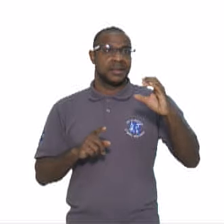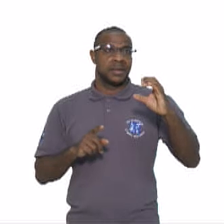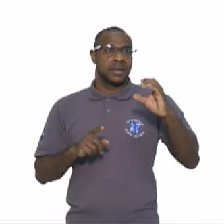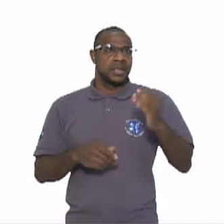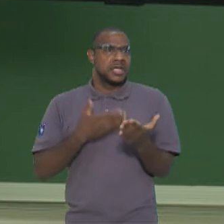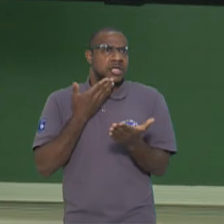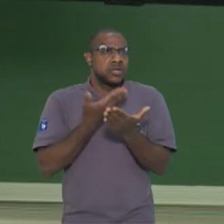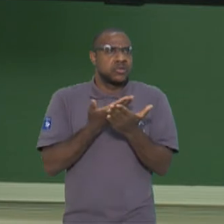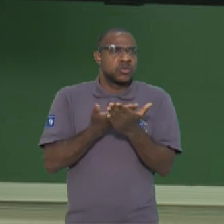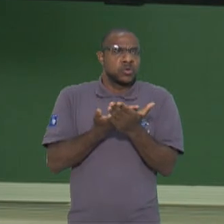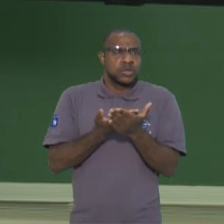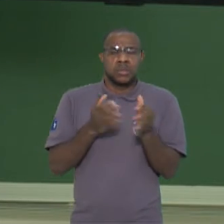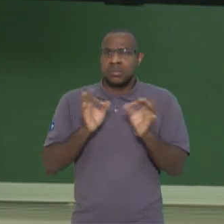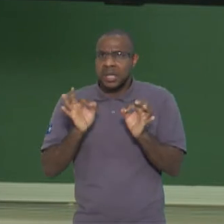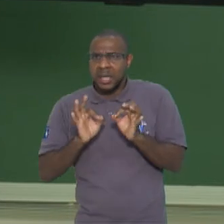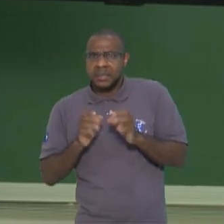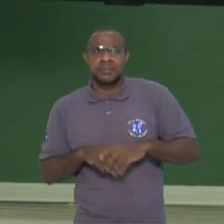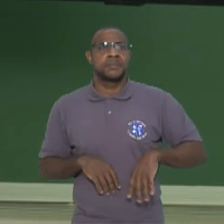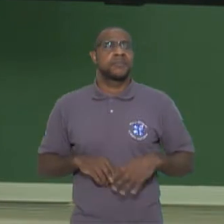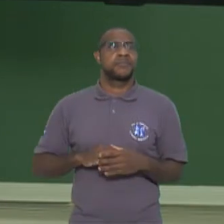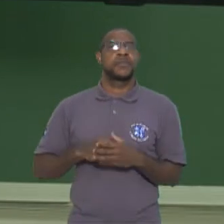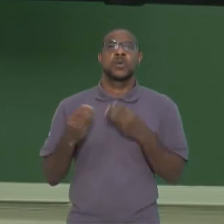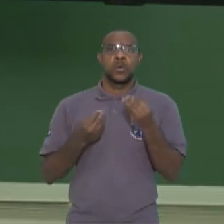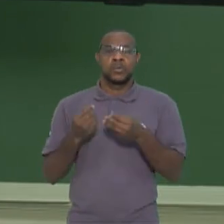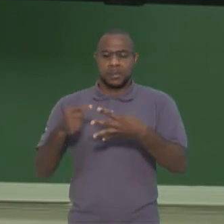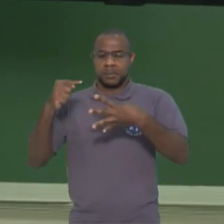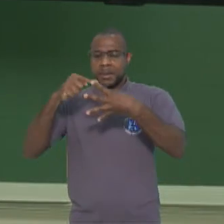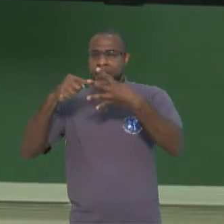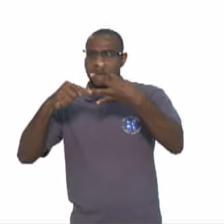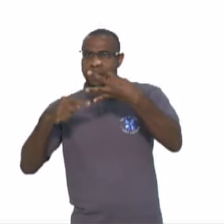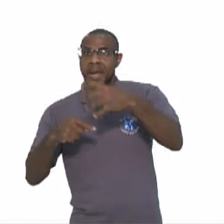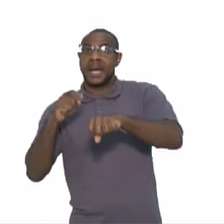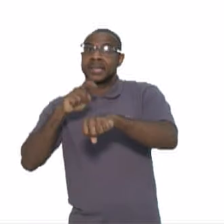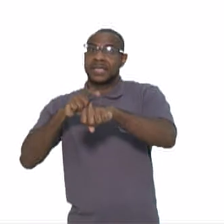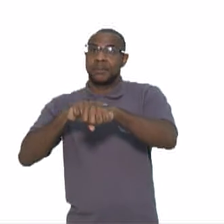geralmente é improviso. Então vou deixar tempo e já retornamos.